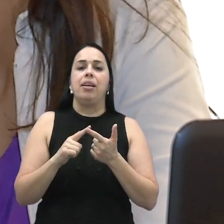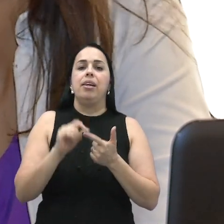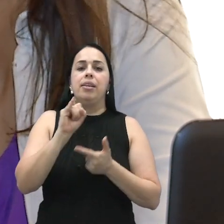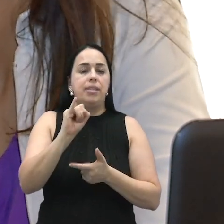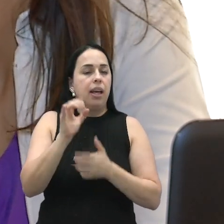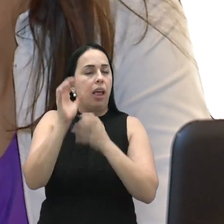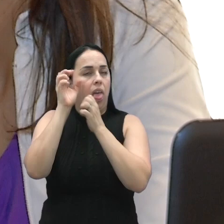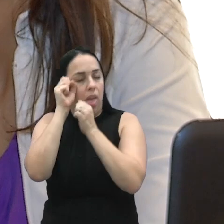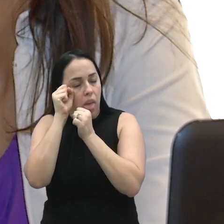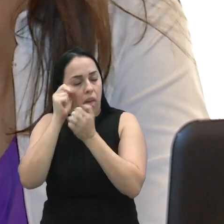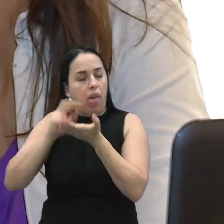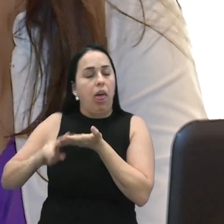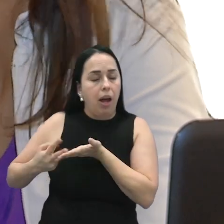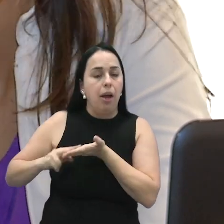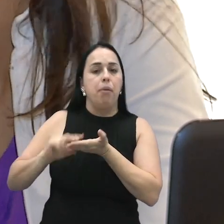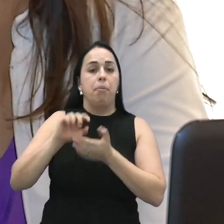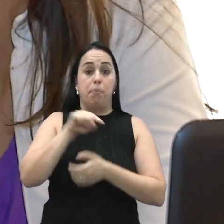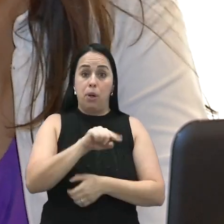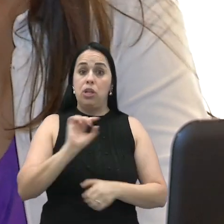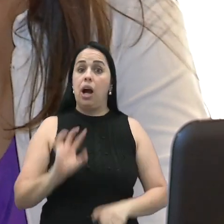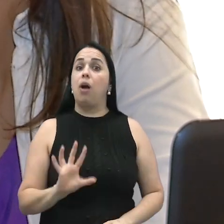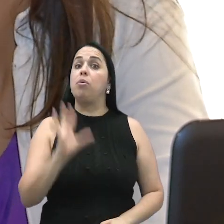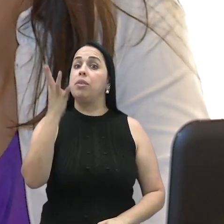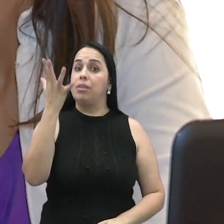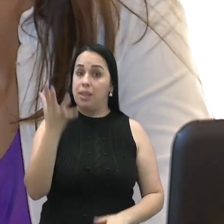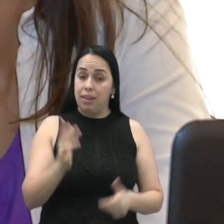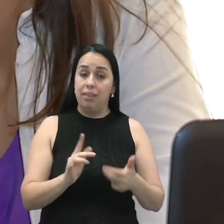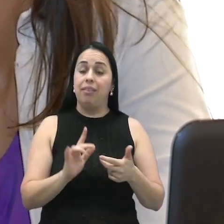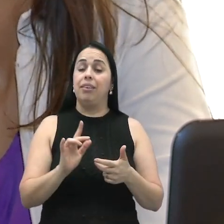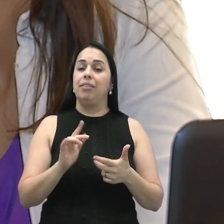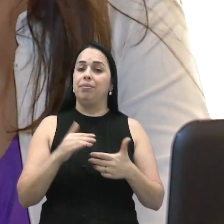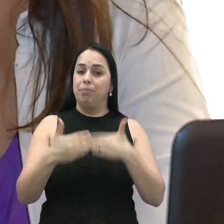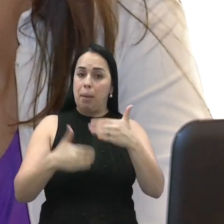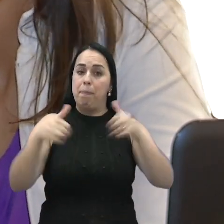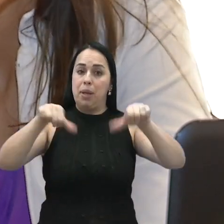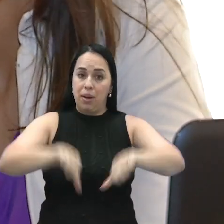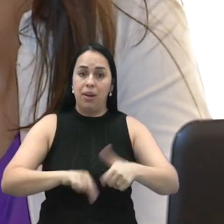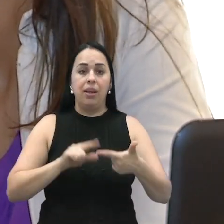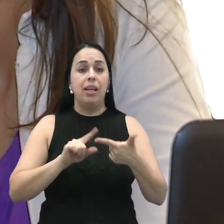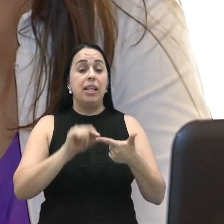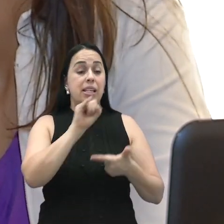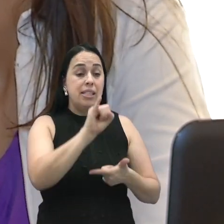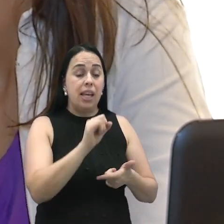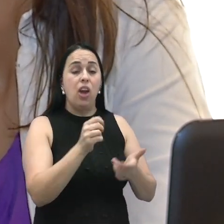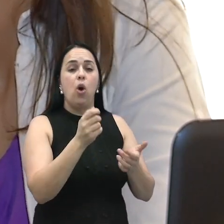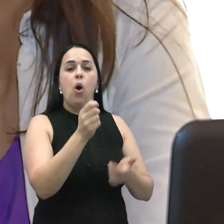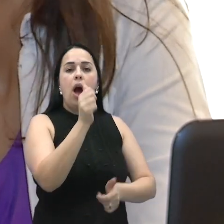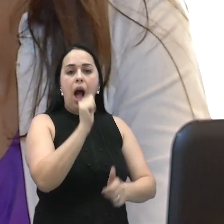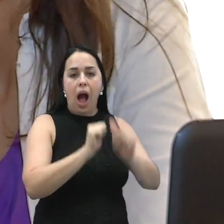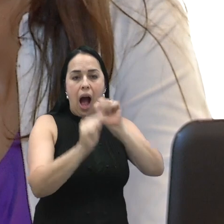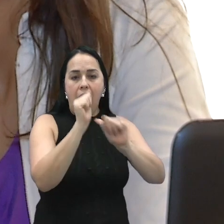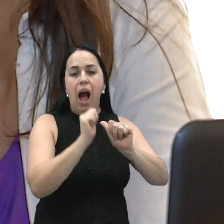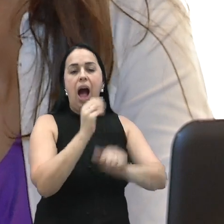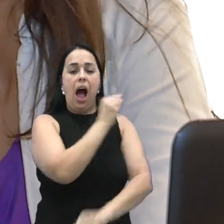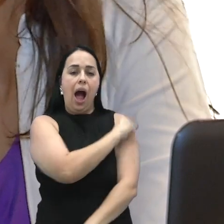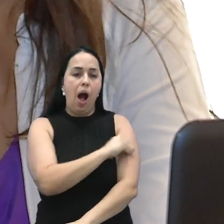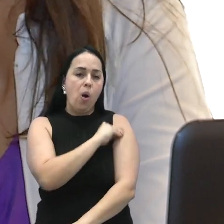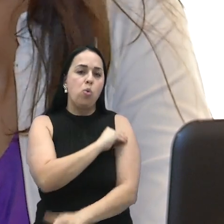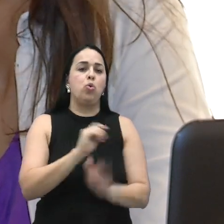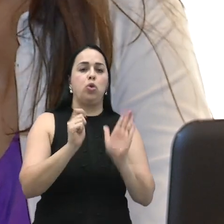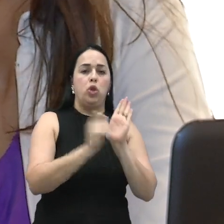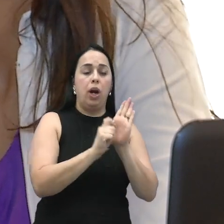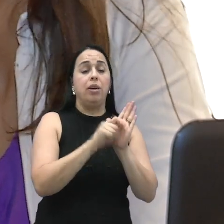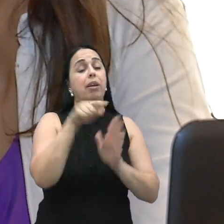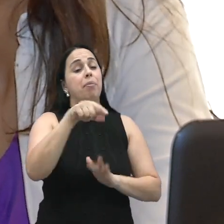privação de sono, né, pode desencadear crise. Abuso de substâncias, álcool, drogas, isso também pode